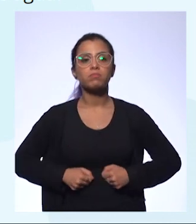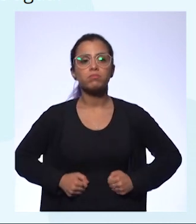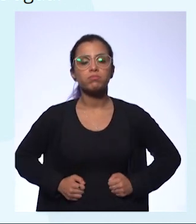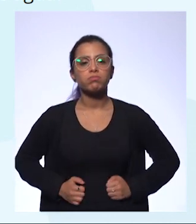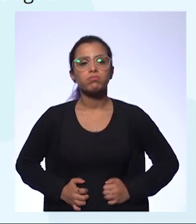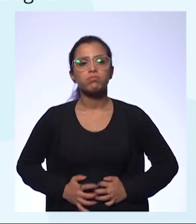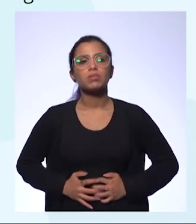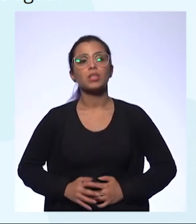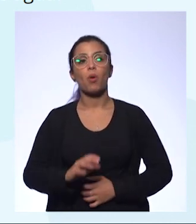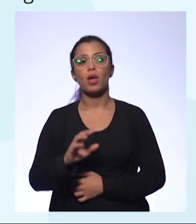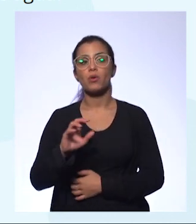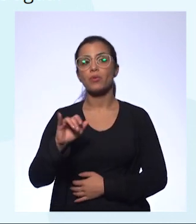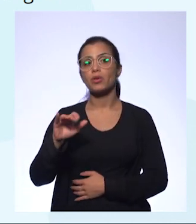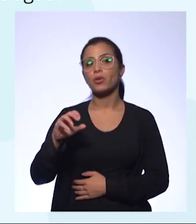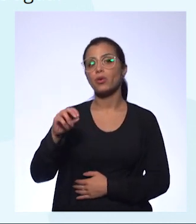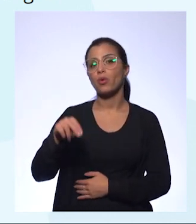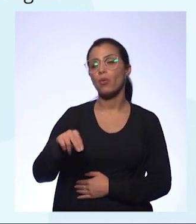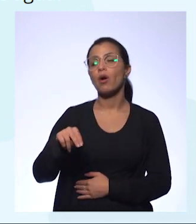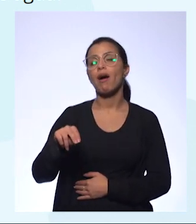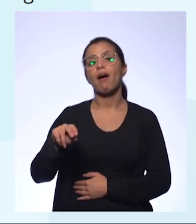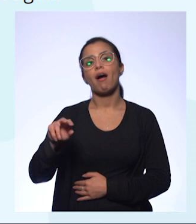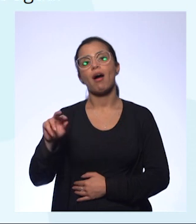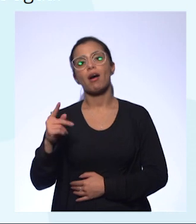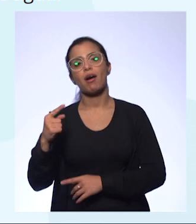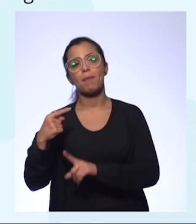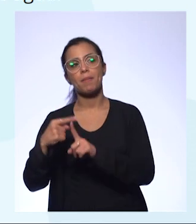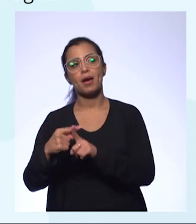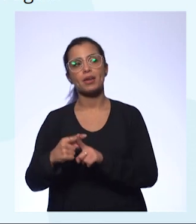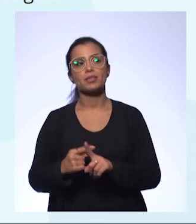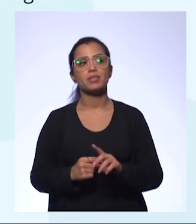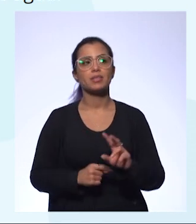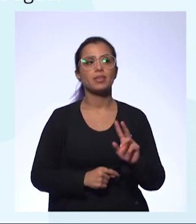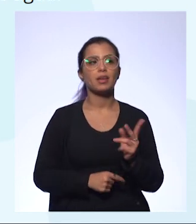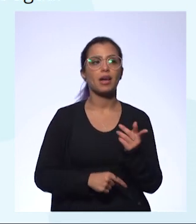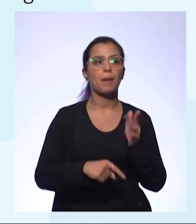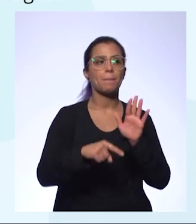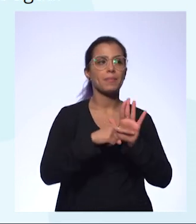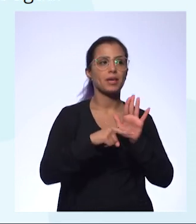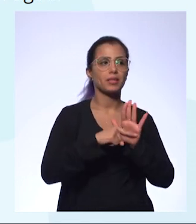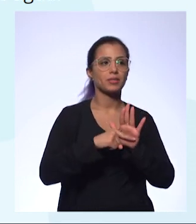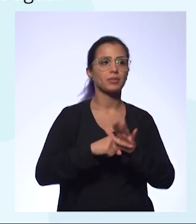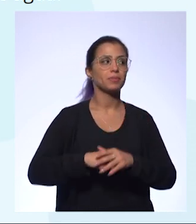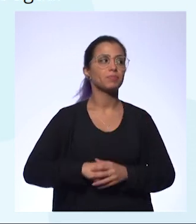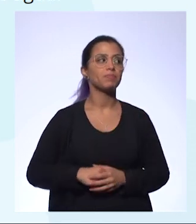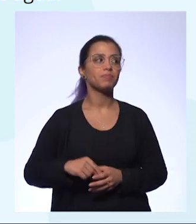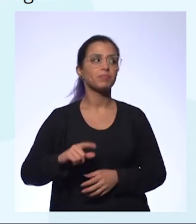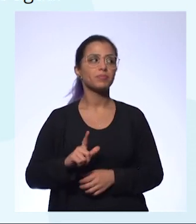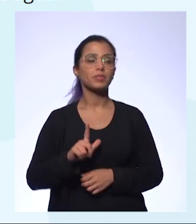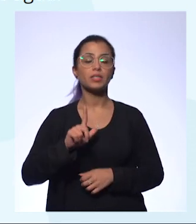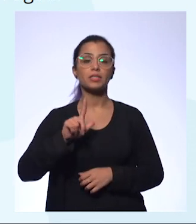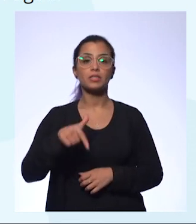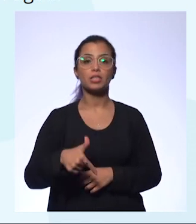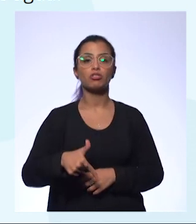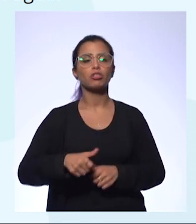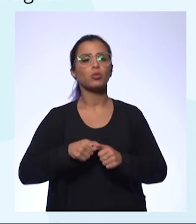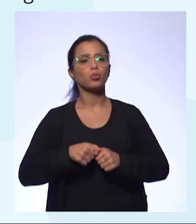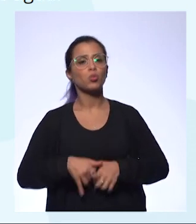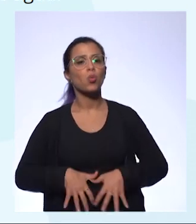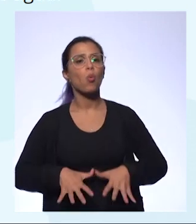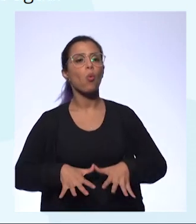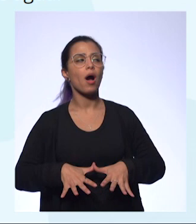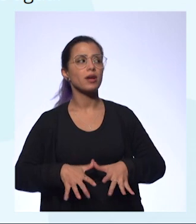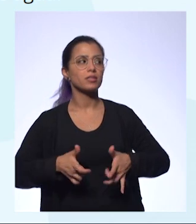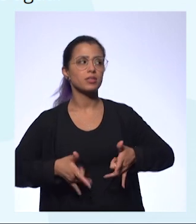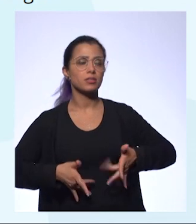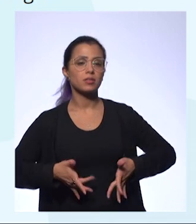desse íon H+ do ácido e o OH- da base. E o restante desse ácido e o